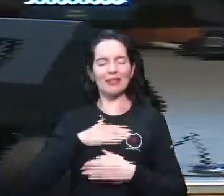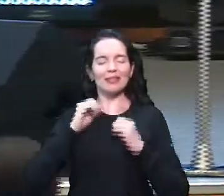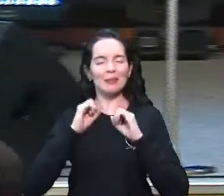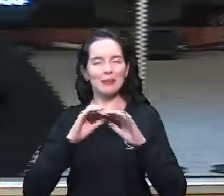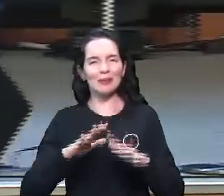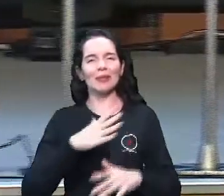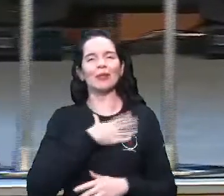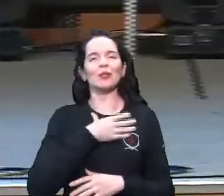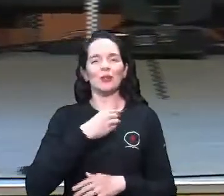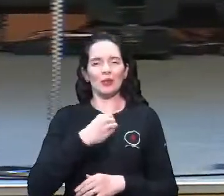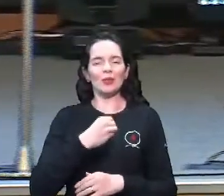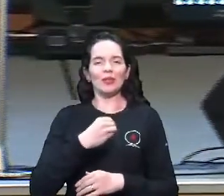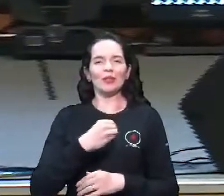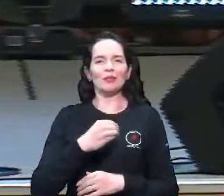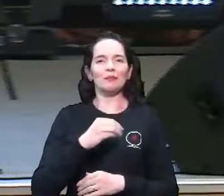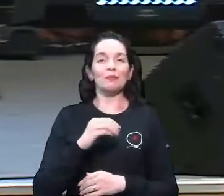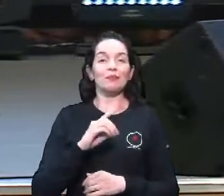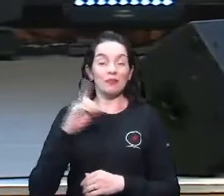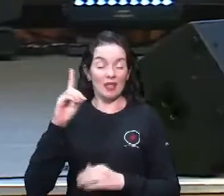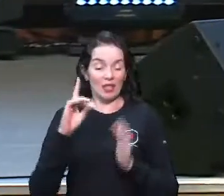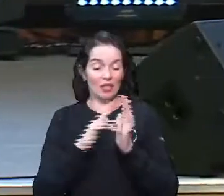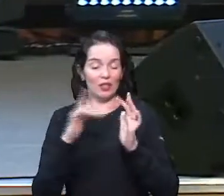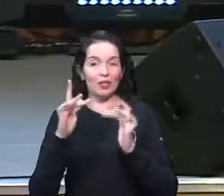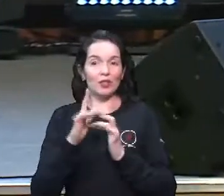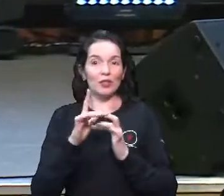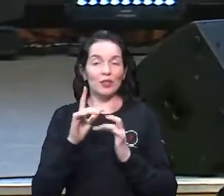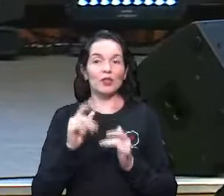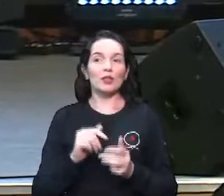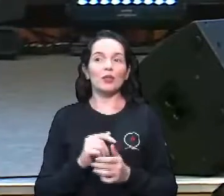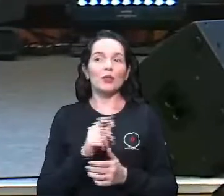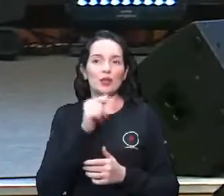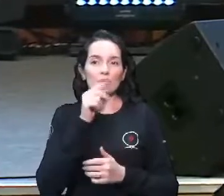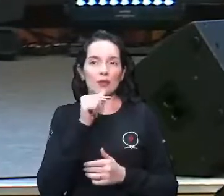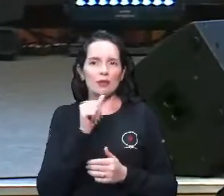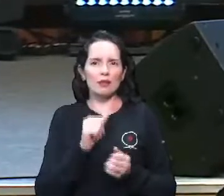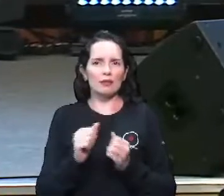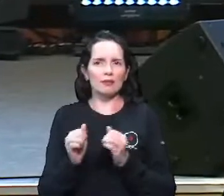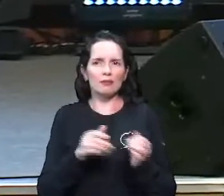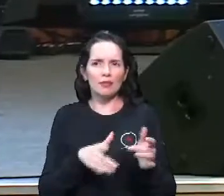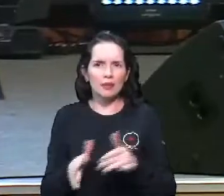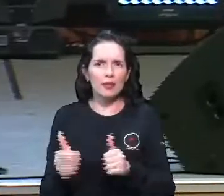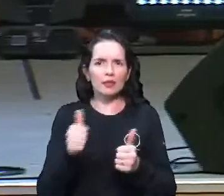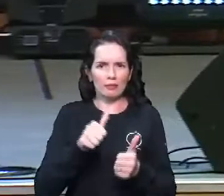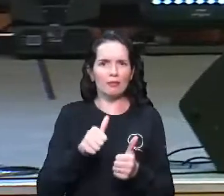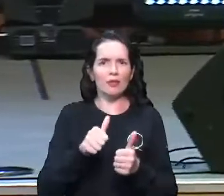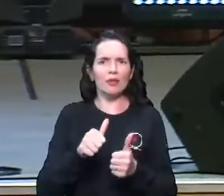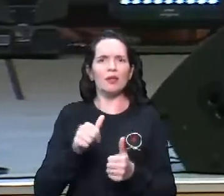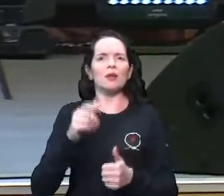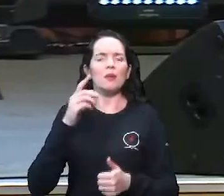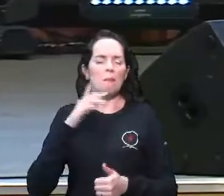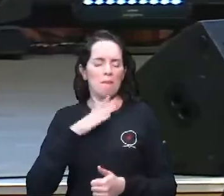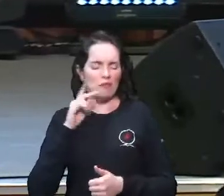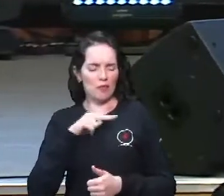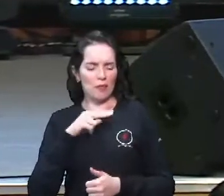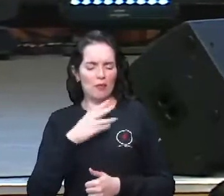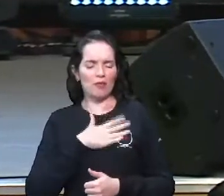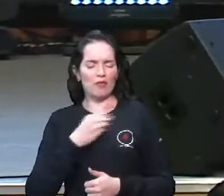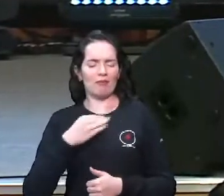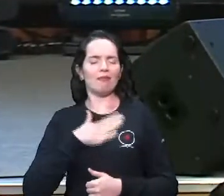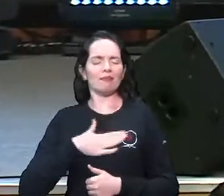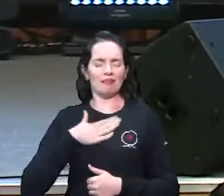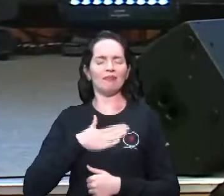Um Deus que, quando Jesus vai sair das águas, ele diz: esse é meu filho que eu tenho prazer. Então, que no nome de Jesus ele possa dizer de nós: eu